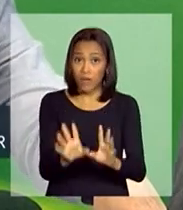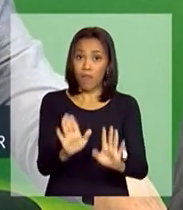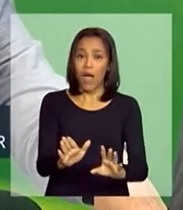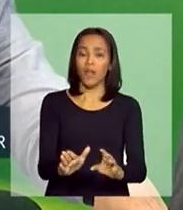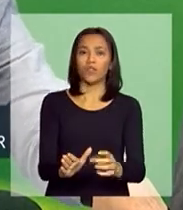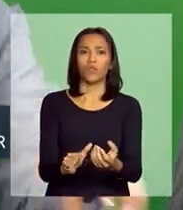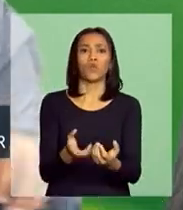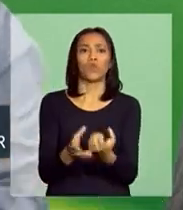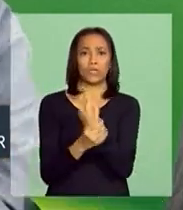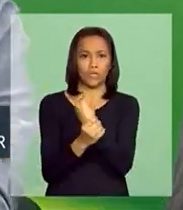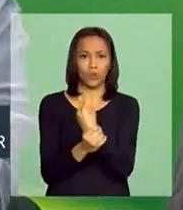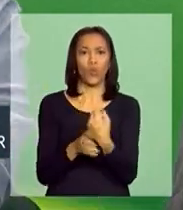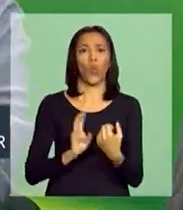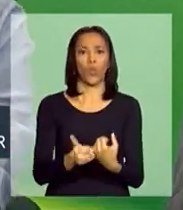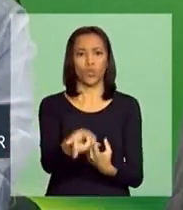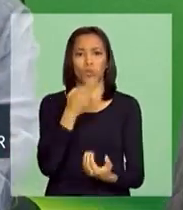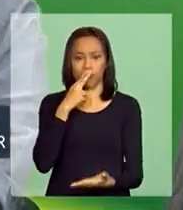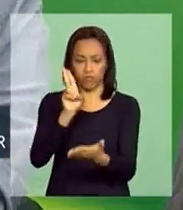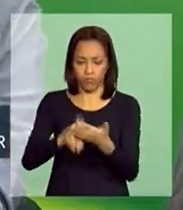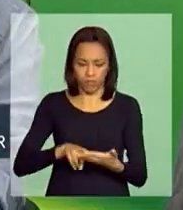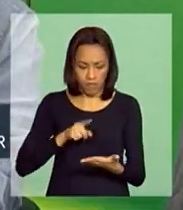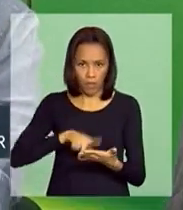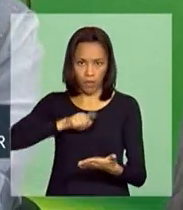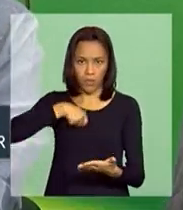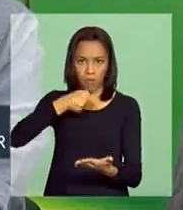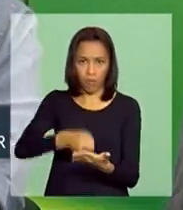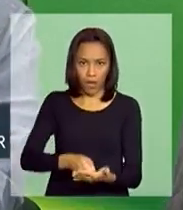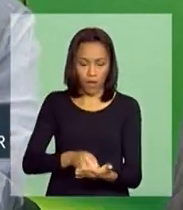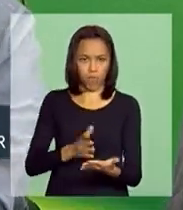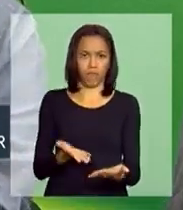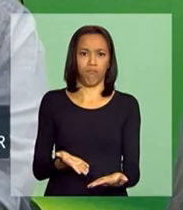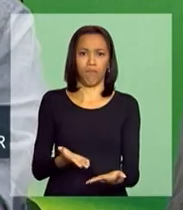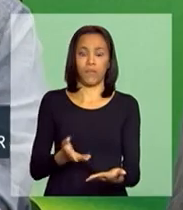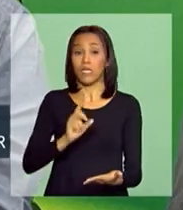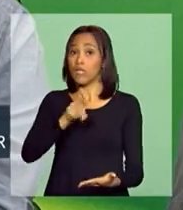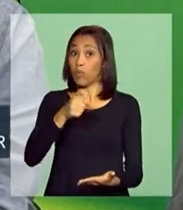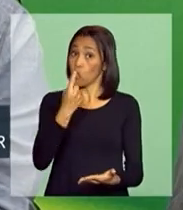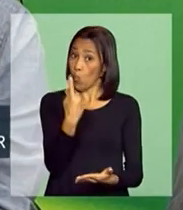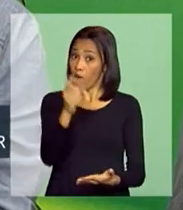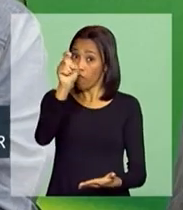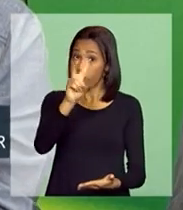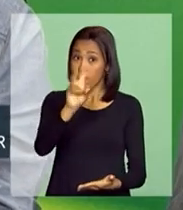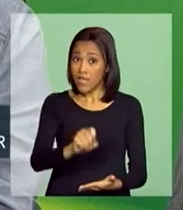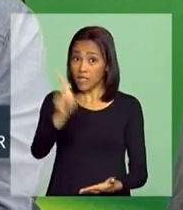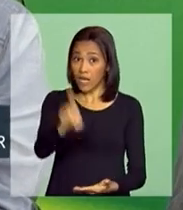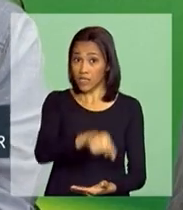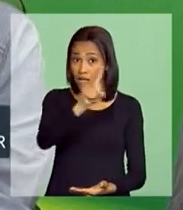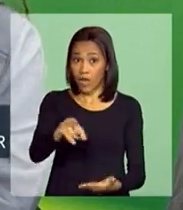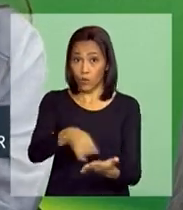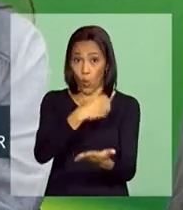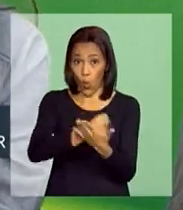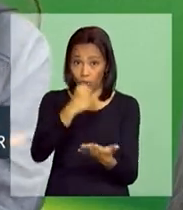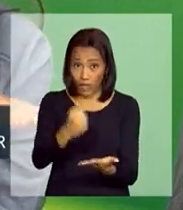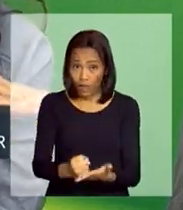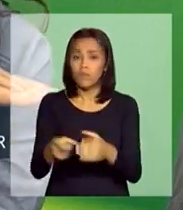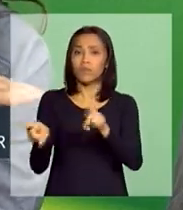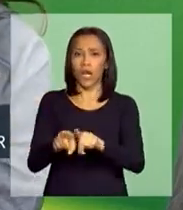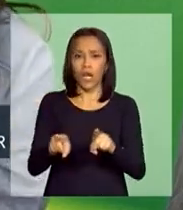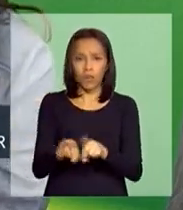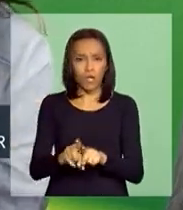continua vindo a cobrança então a medida de hoje diz uma vez cancelado o contrato principal